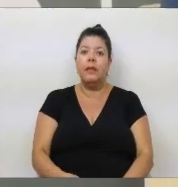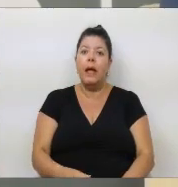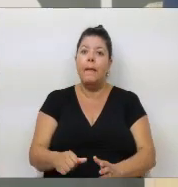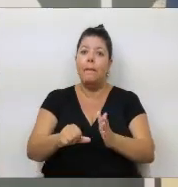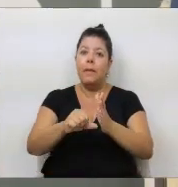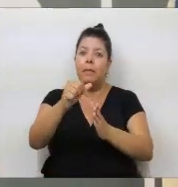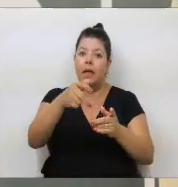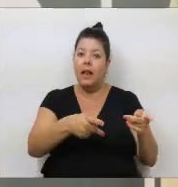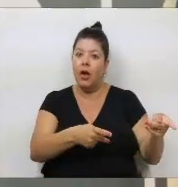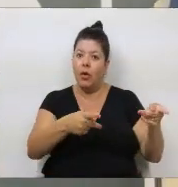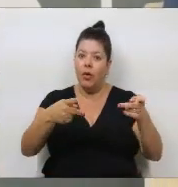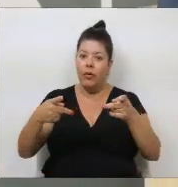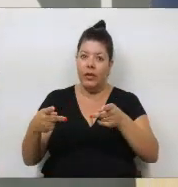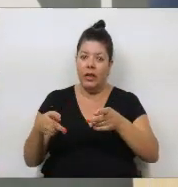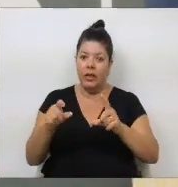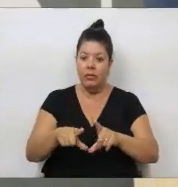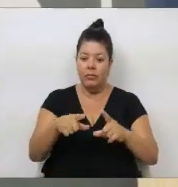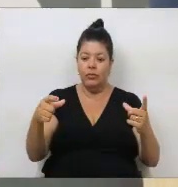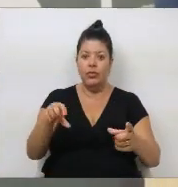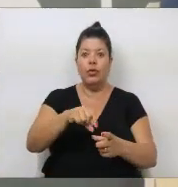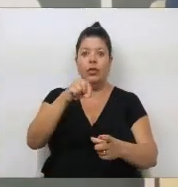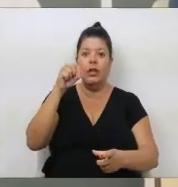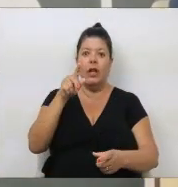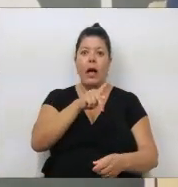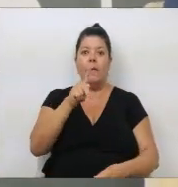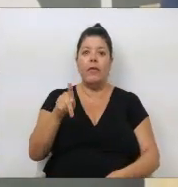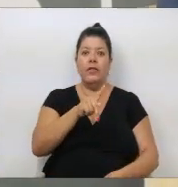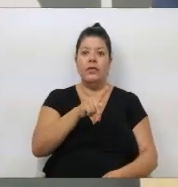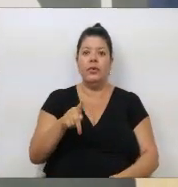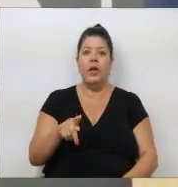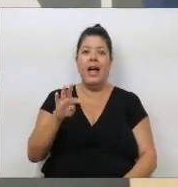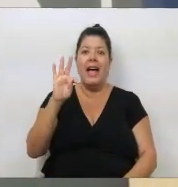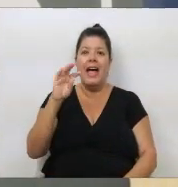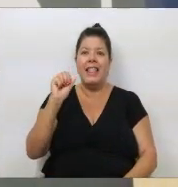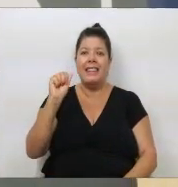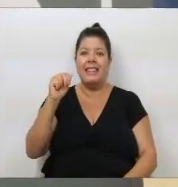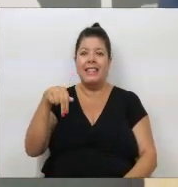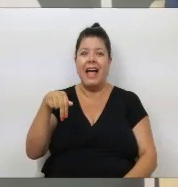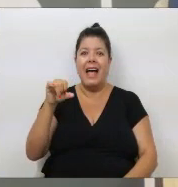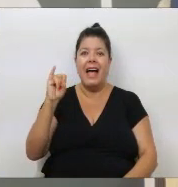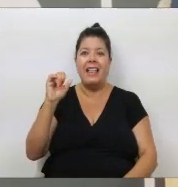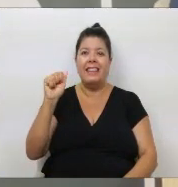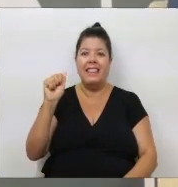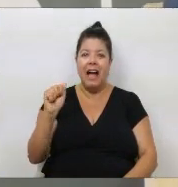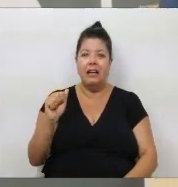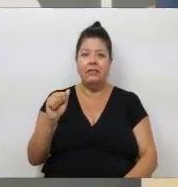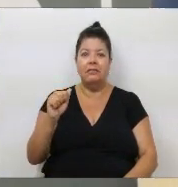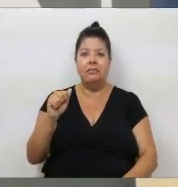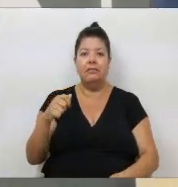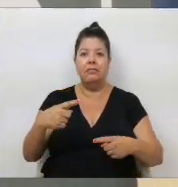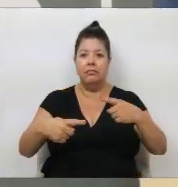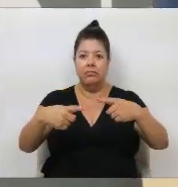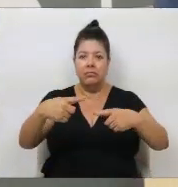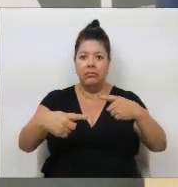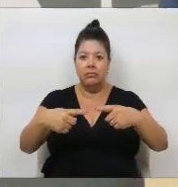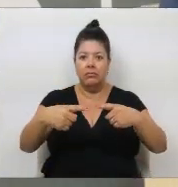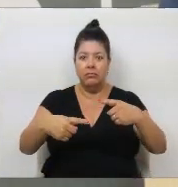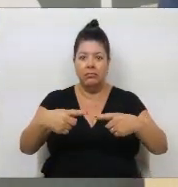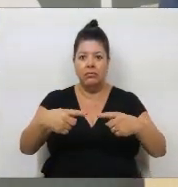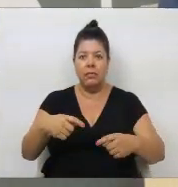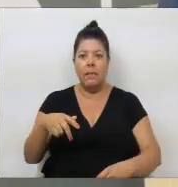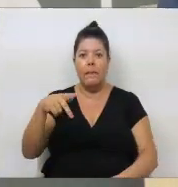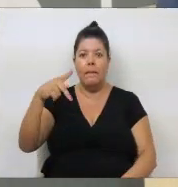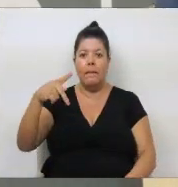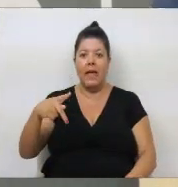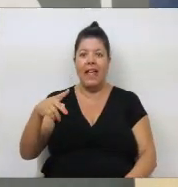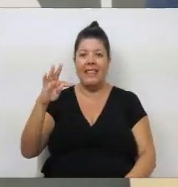numa sequência configurada por sorteio é a professora Tânia Ferreira, do Partido dos Trabalhadores, o PT. Boa noite, candidata. Boa noite,